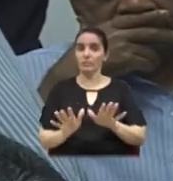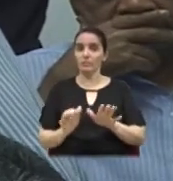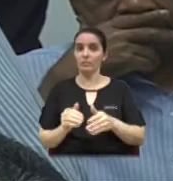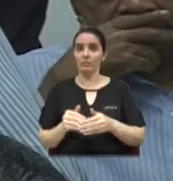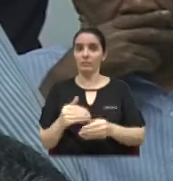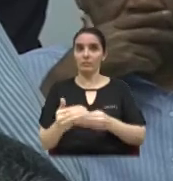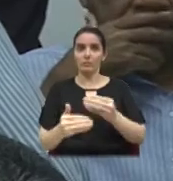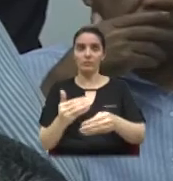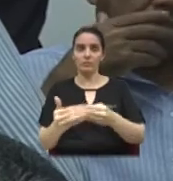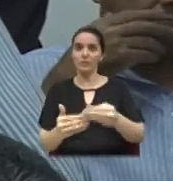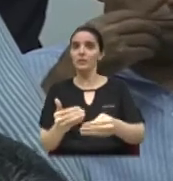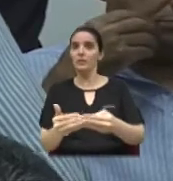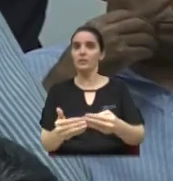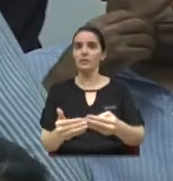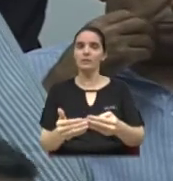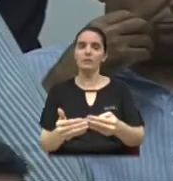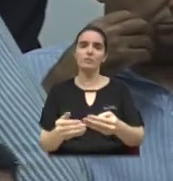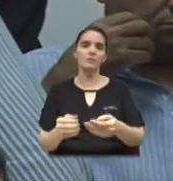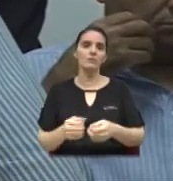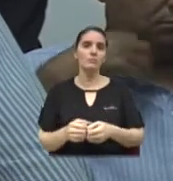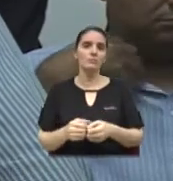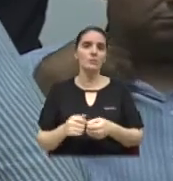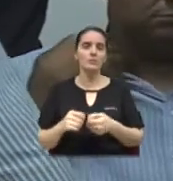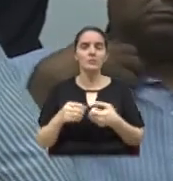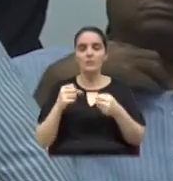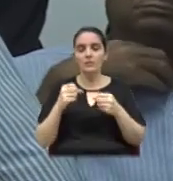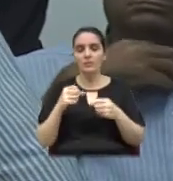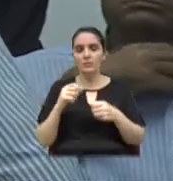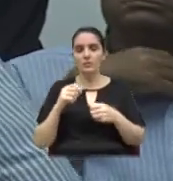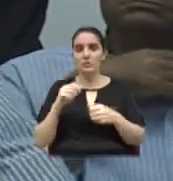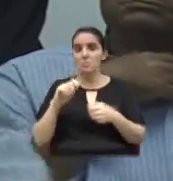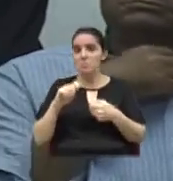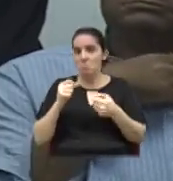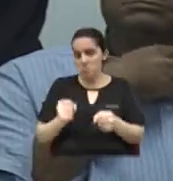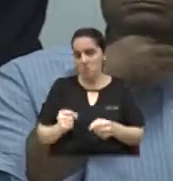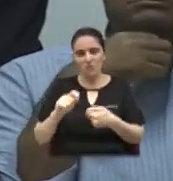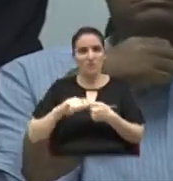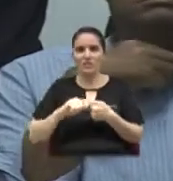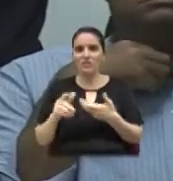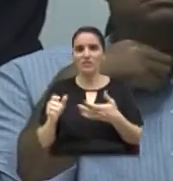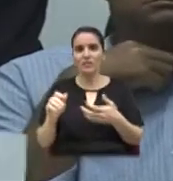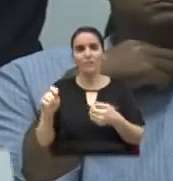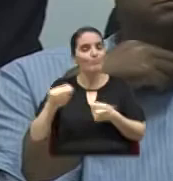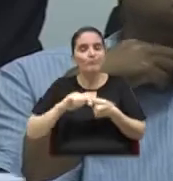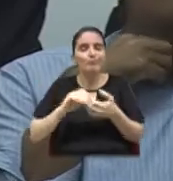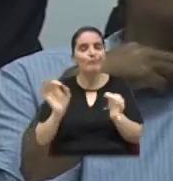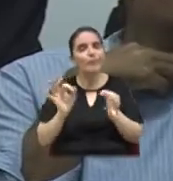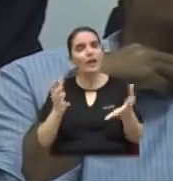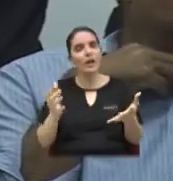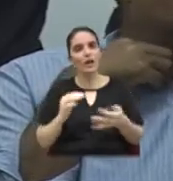locais, não se fez. E agora,